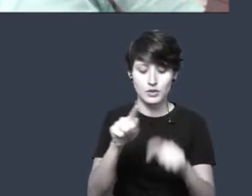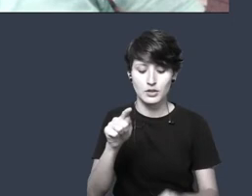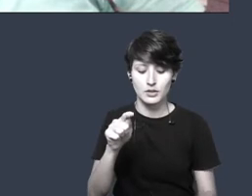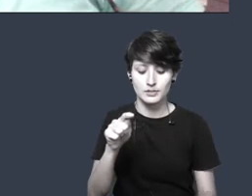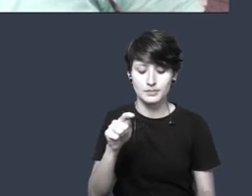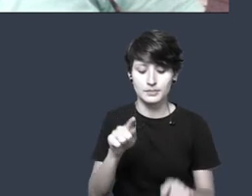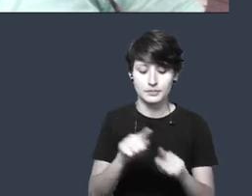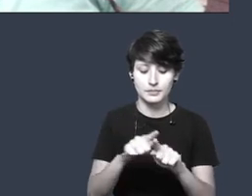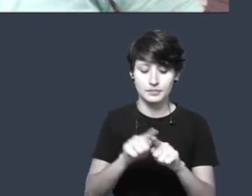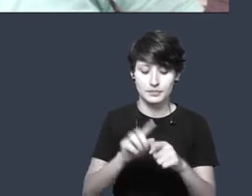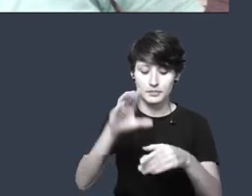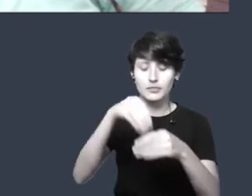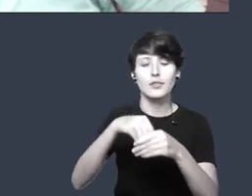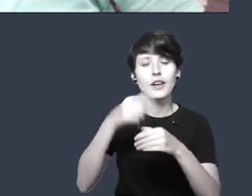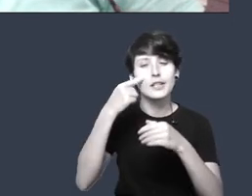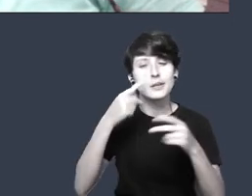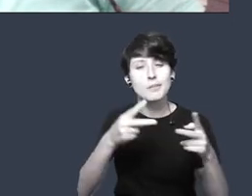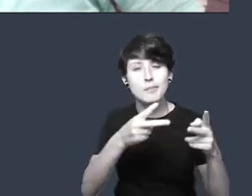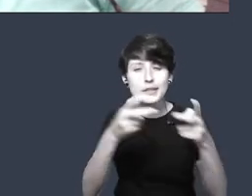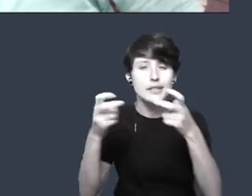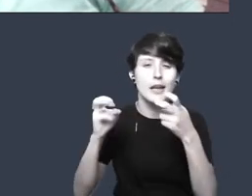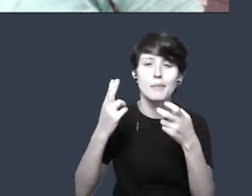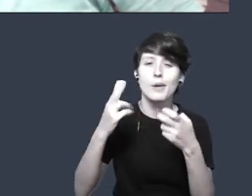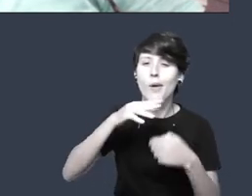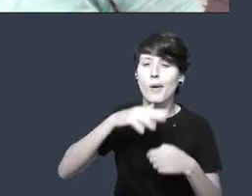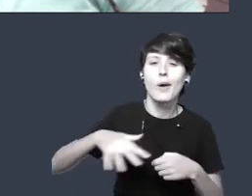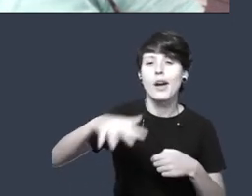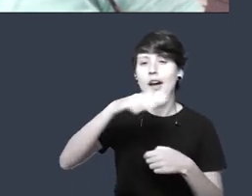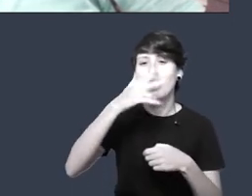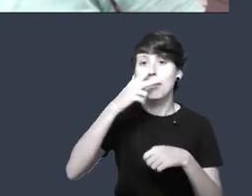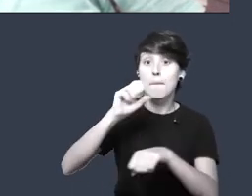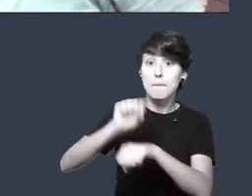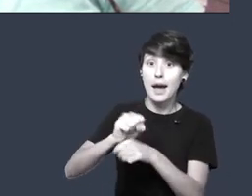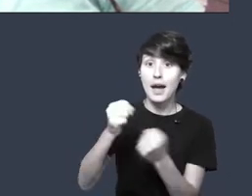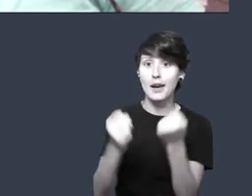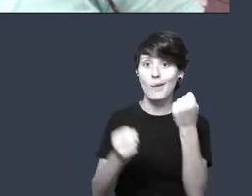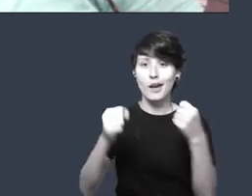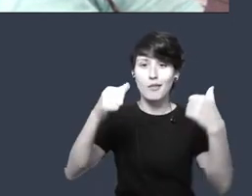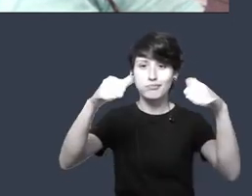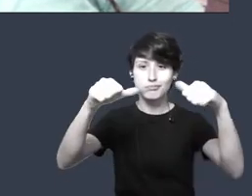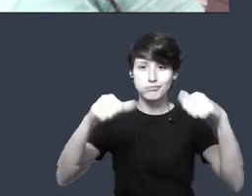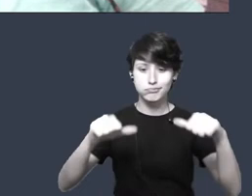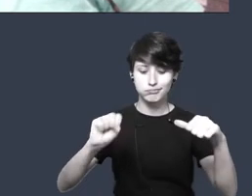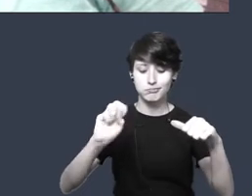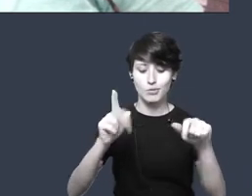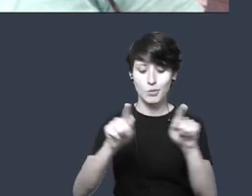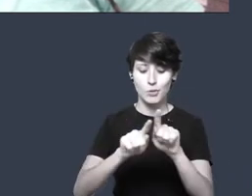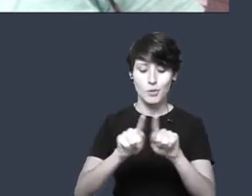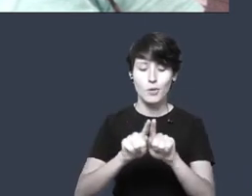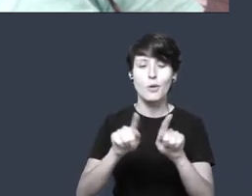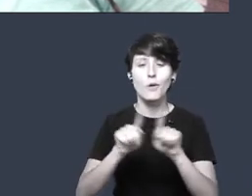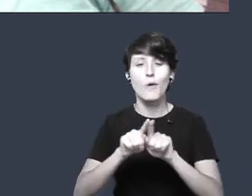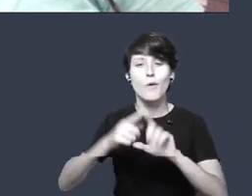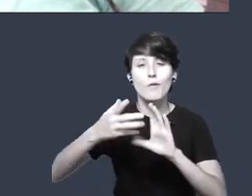rodando, né, em que ele vê as placas, se tem uma placa de para você parar o carro, tem que parar, se tem uma placa de velocidade, ele tem que respeitar aquela